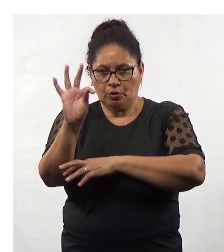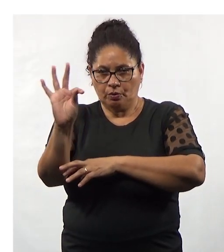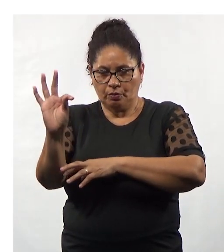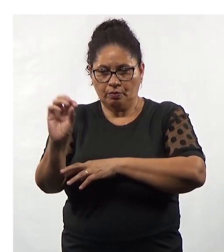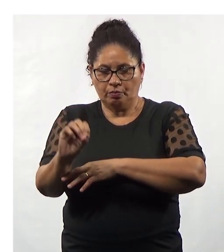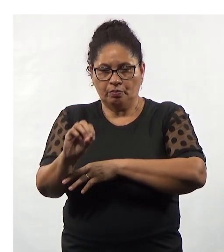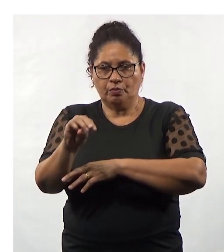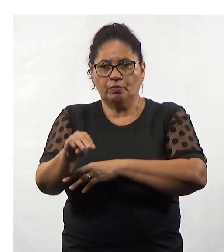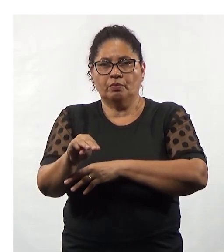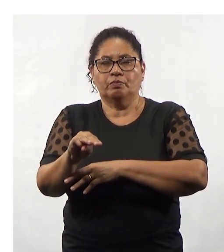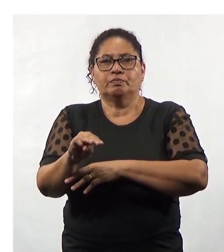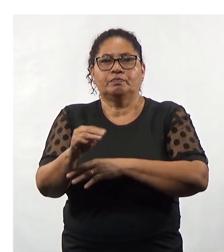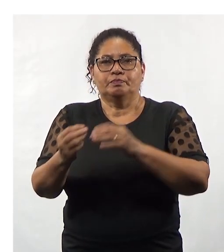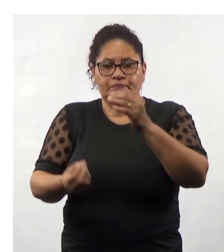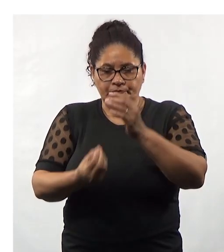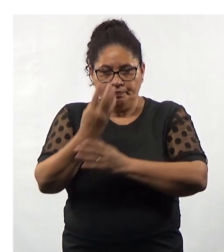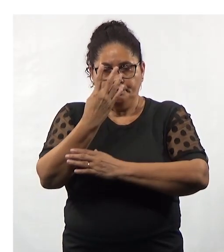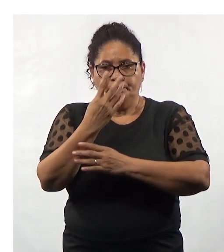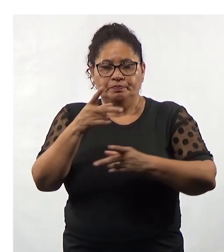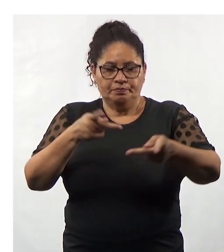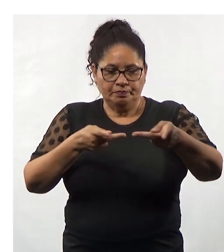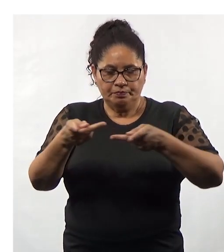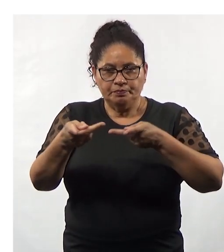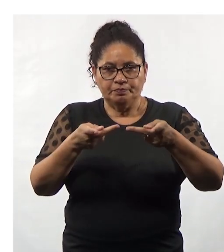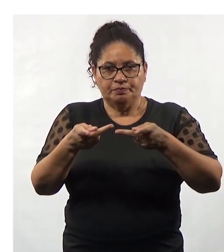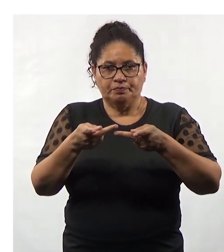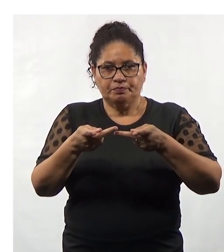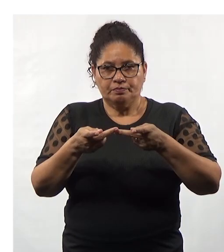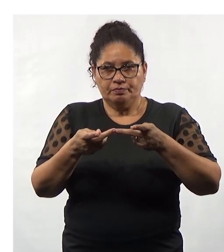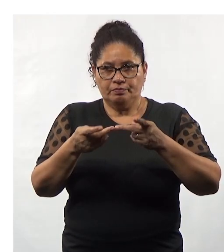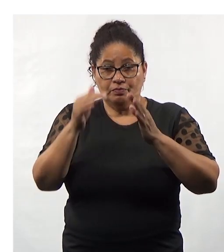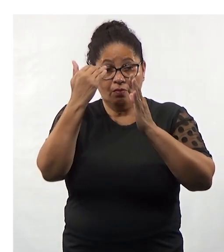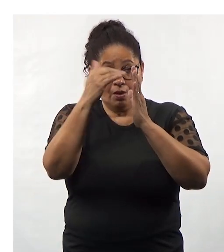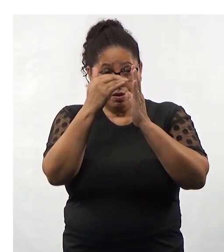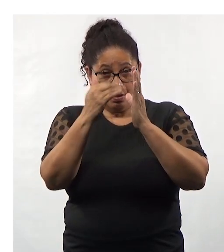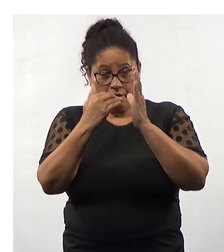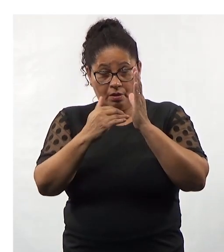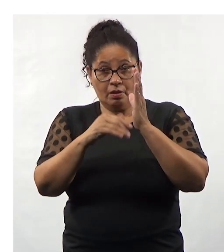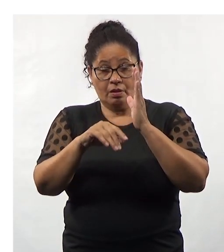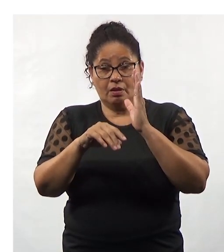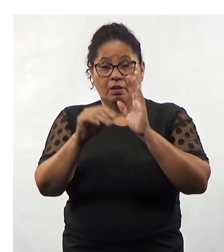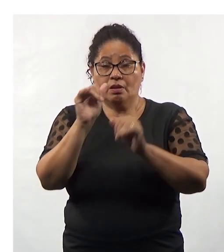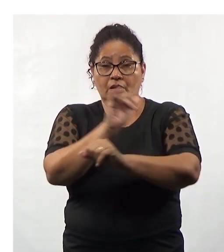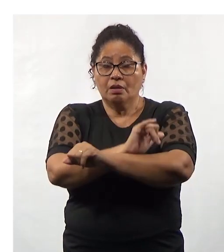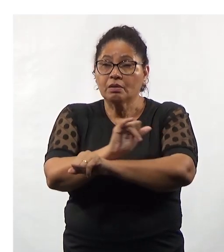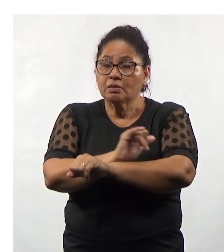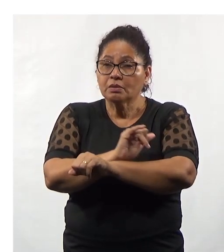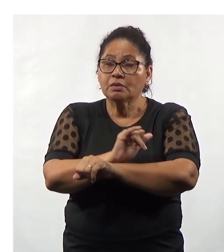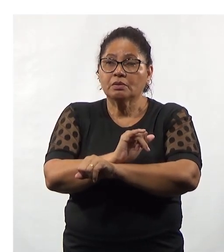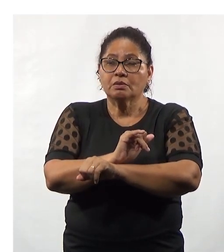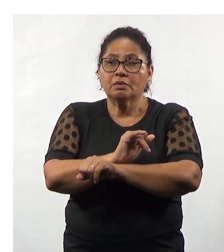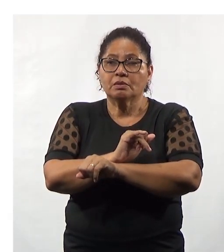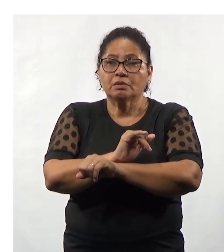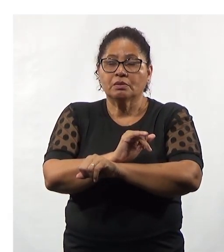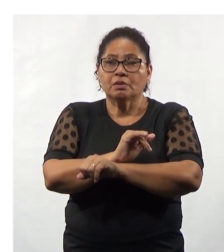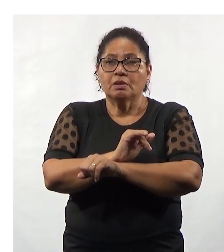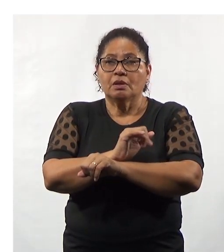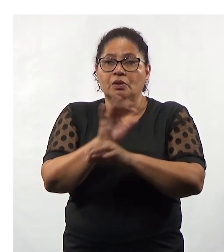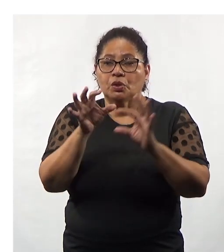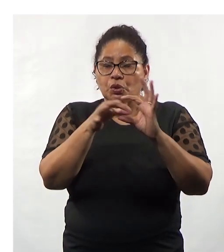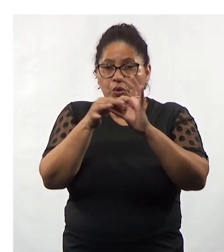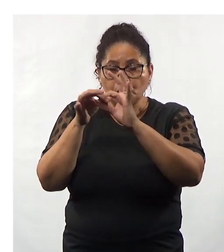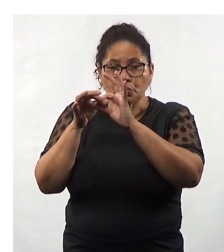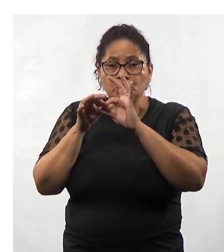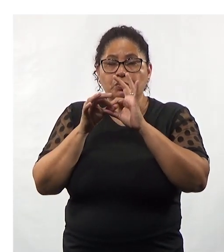surge o nosso termo de intenção de projeto, dentro dessa concepção estratégica. Então, ó, no contexto da